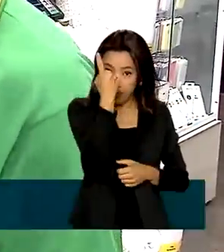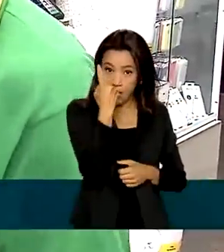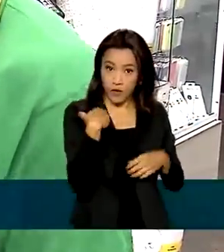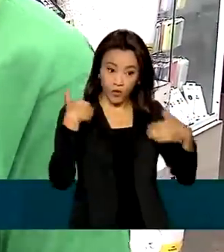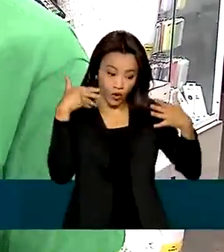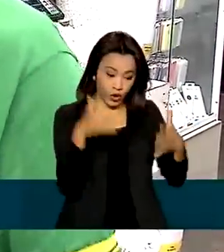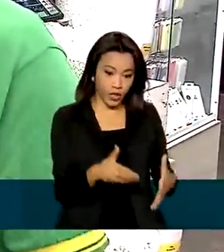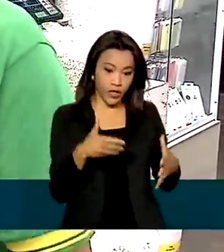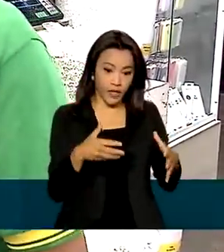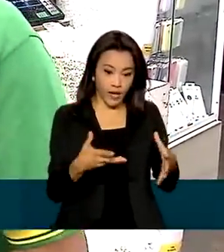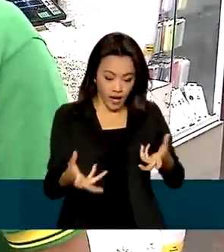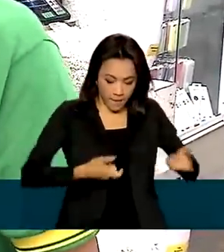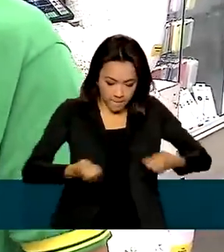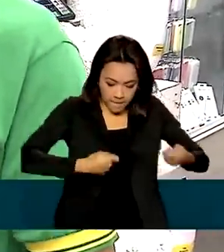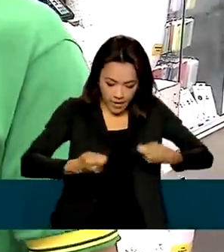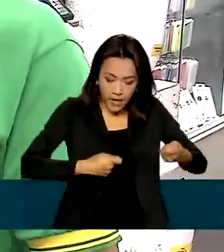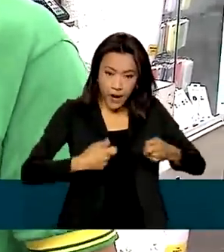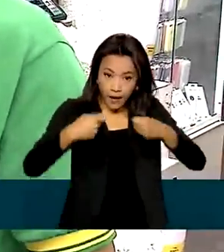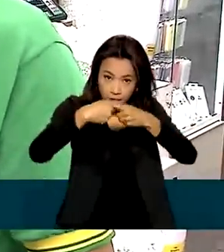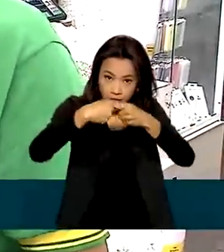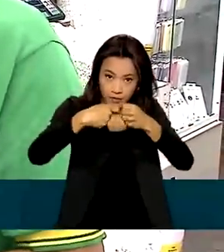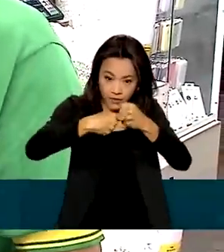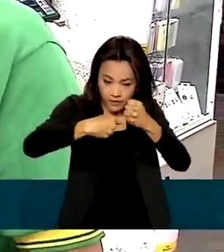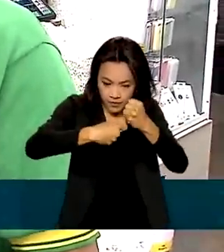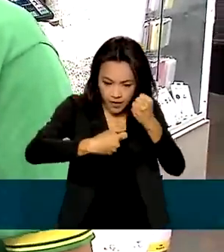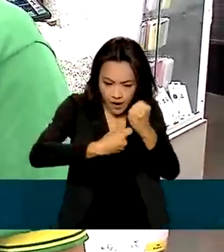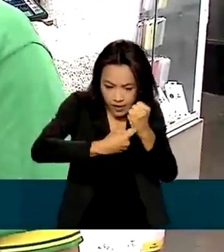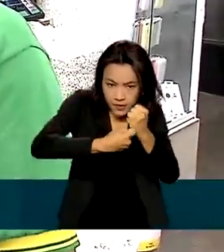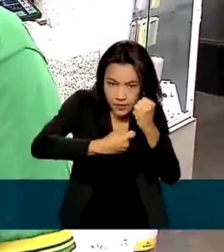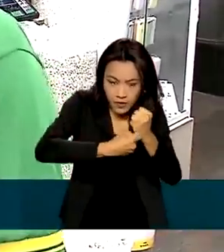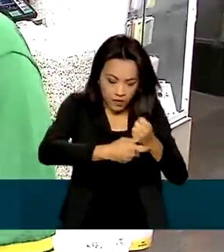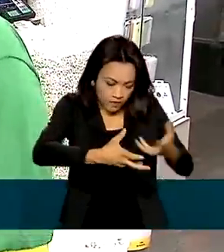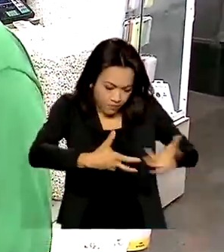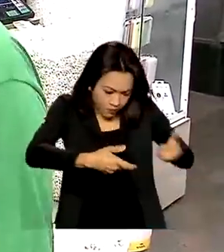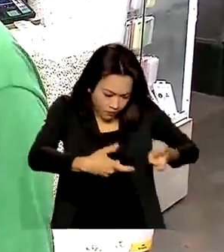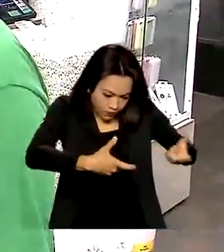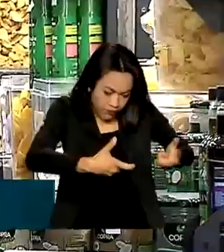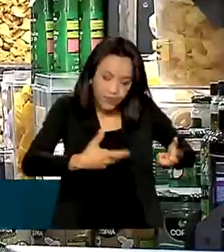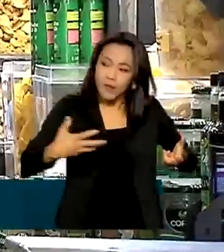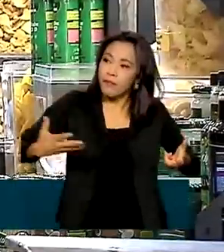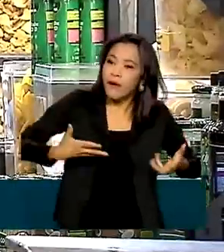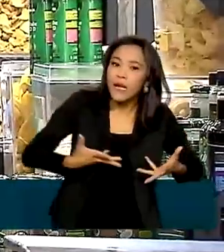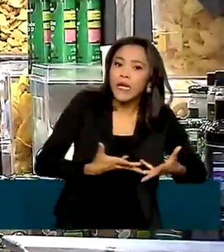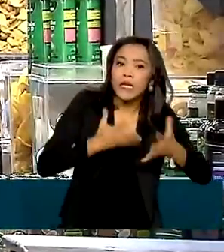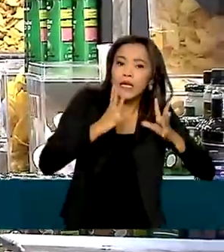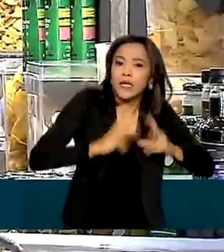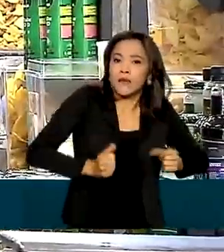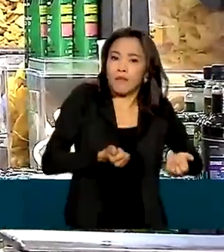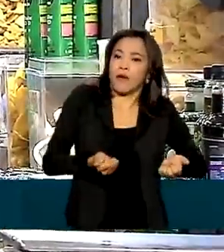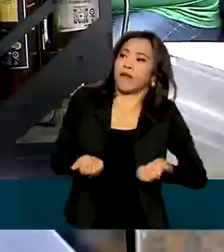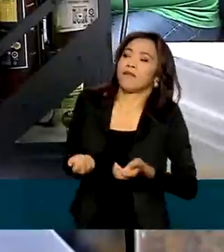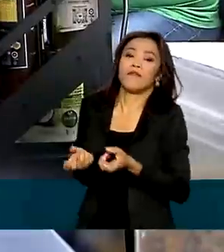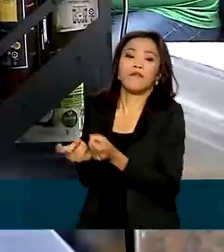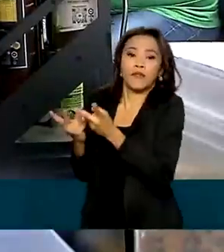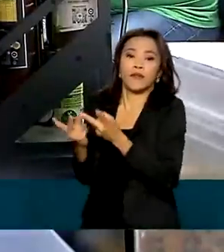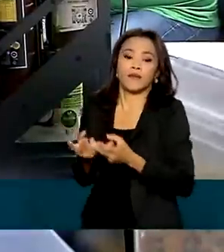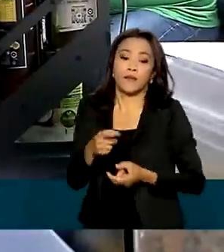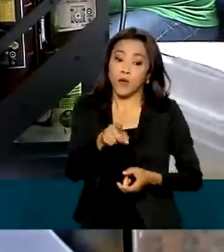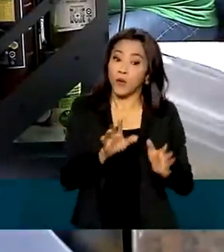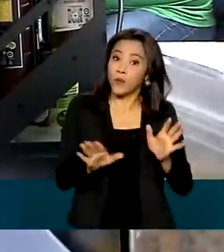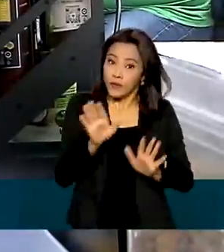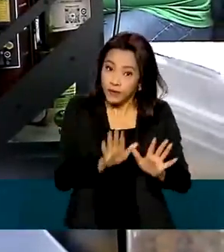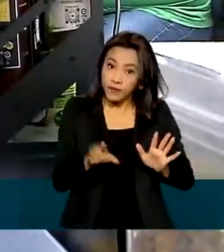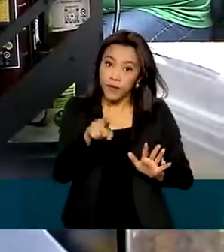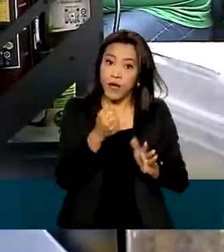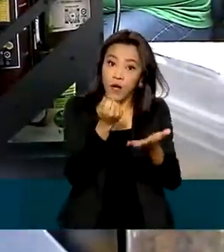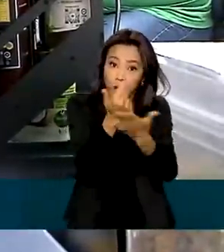aqui é peneirar a castanha, né? Fazer ela mais limpa, o cliente levar, né? Cuidado ao comprar, que também está na rotina